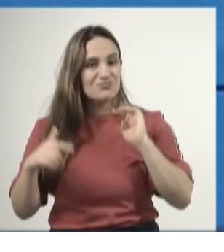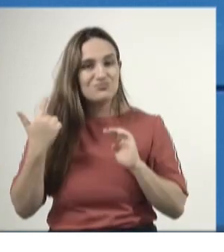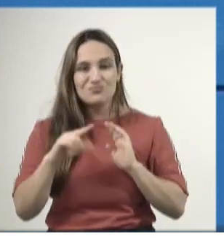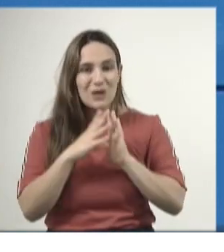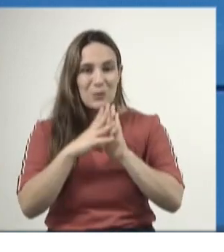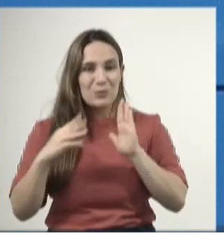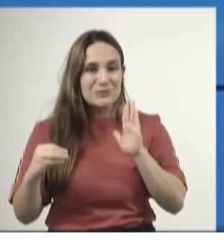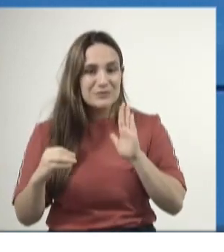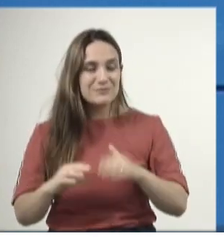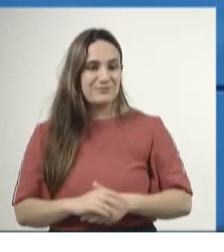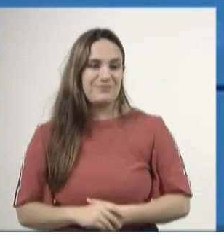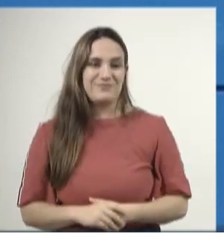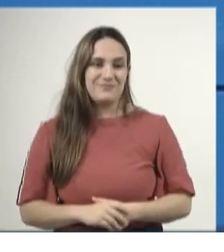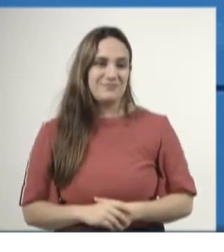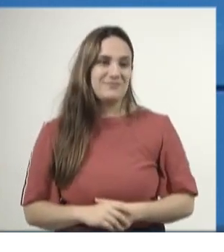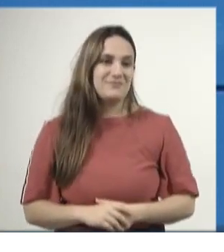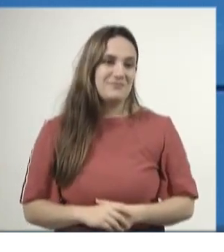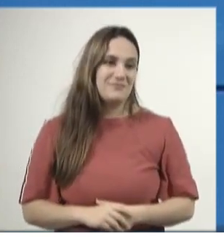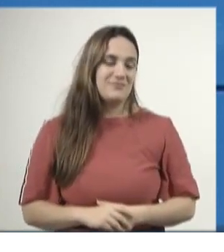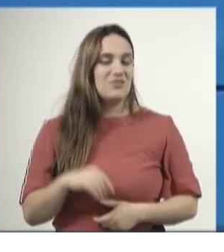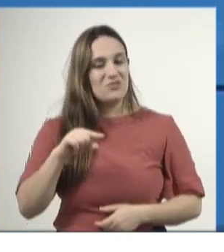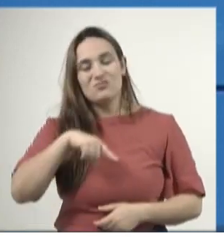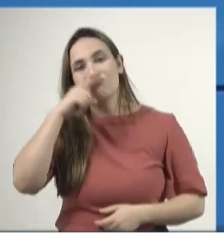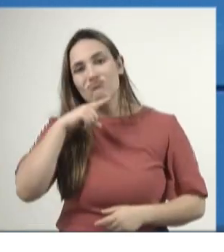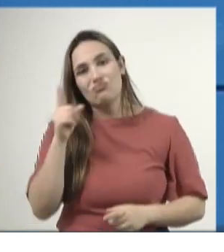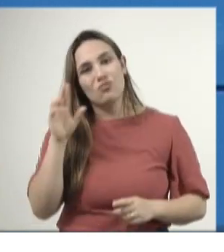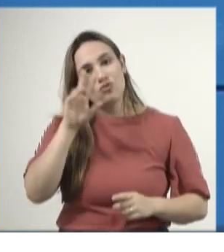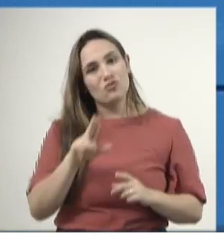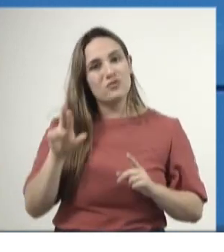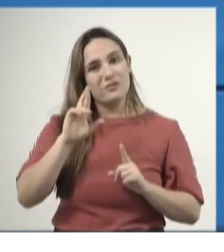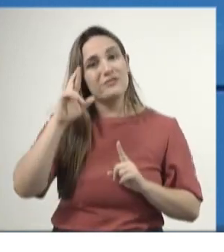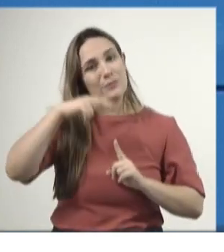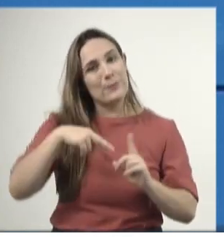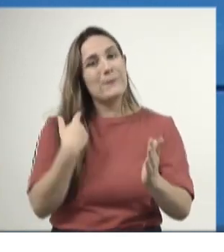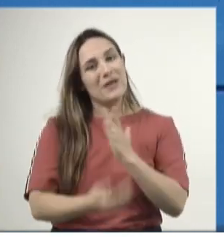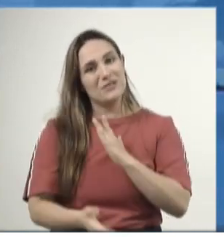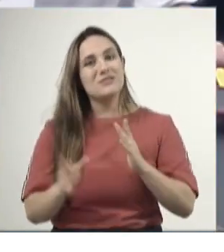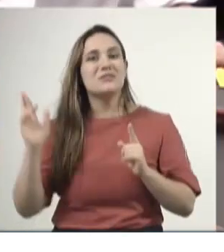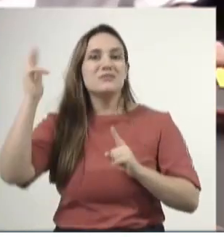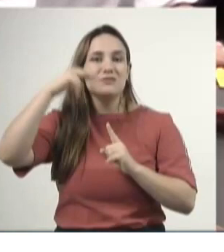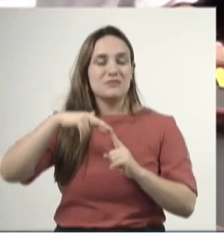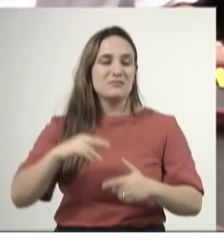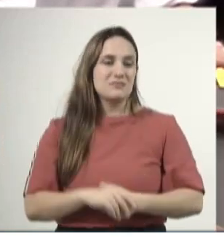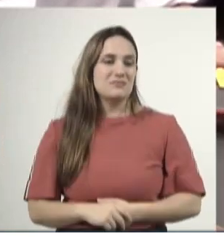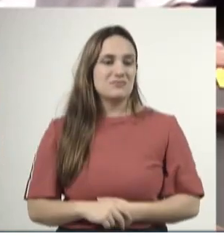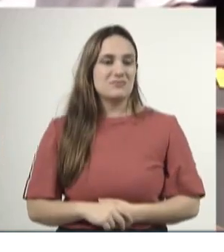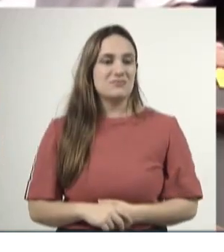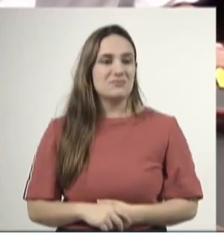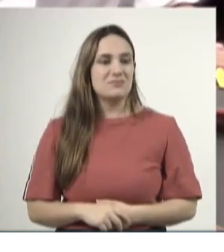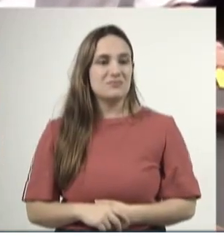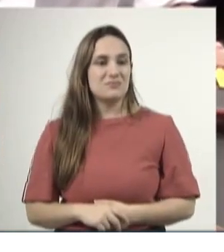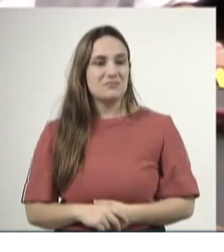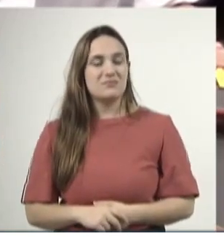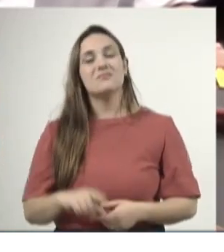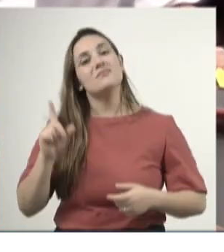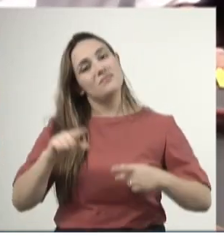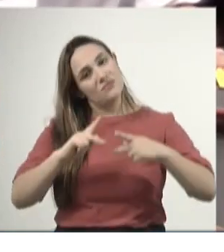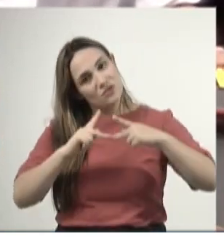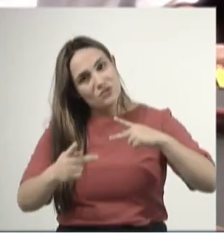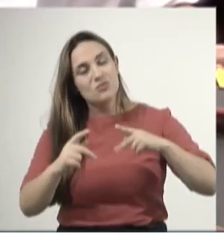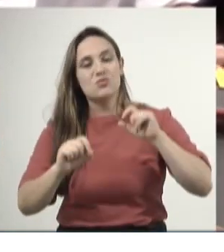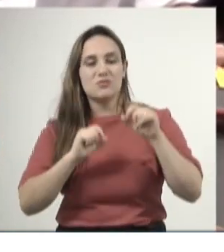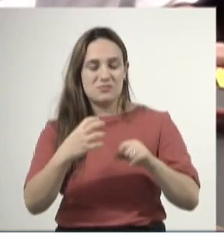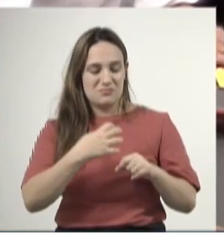um modelo a qual você possa se referenciar. Então, você perde as suas referências. E as consequências disso